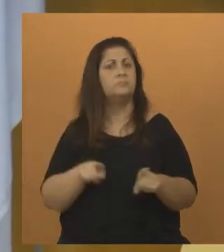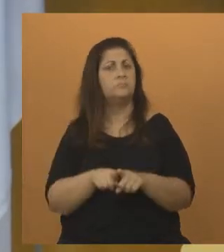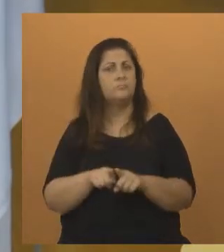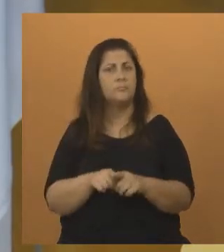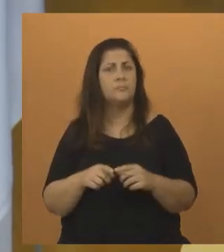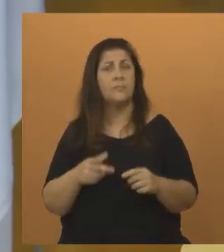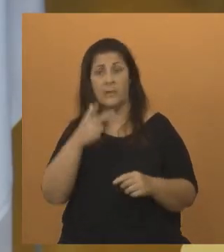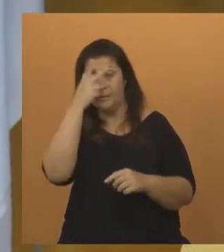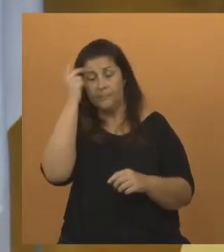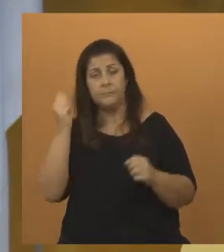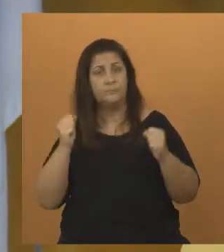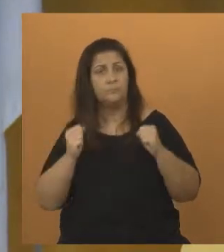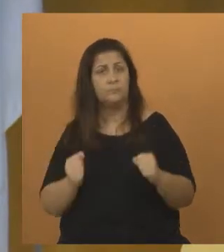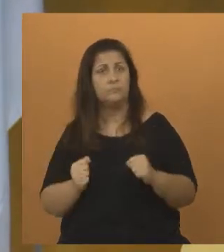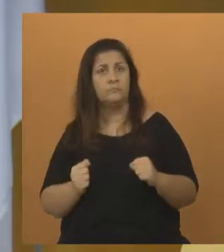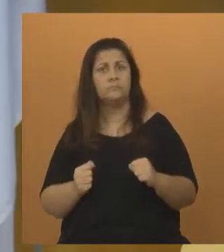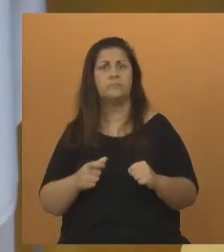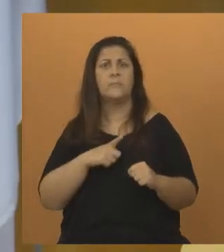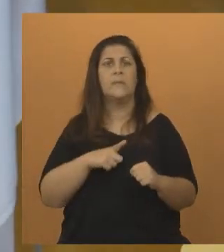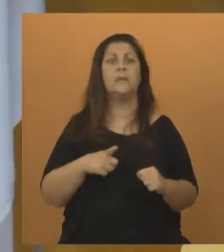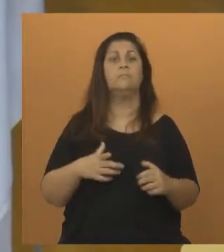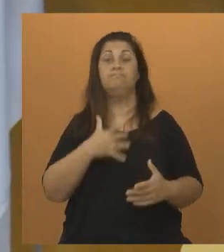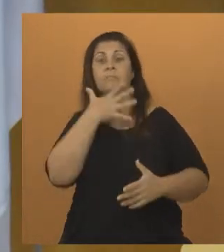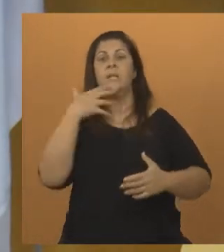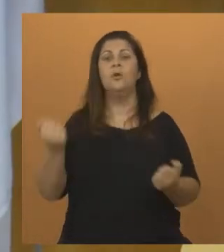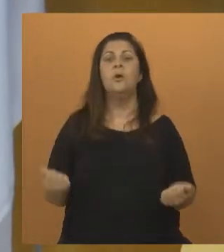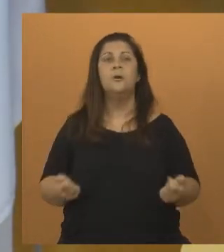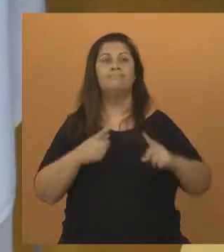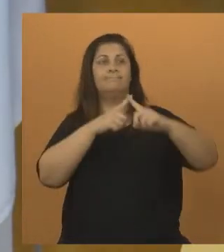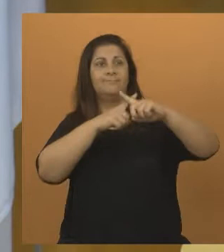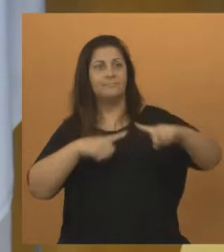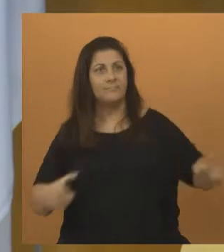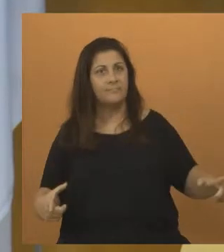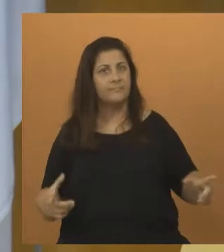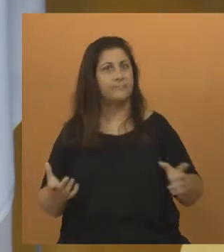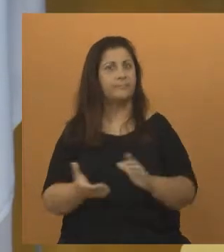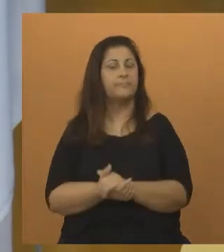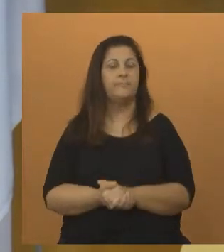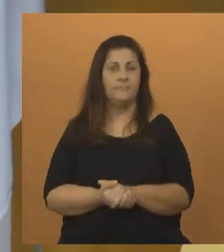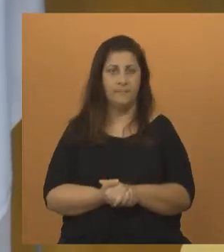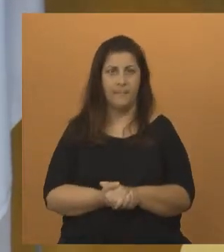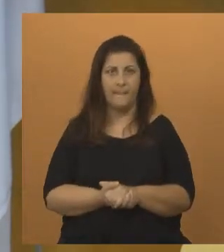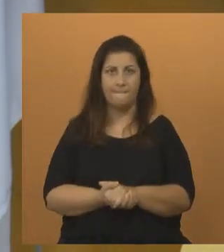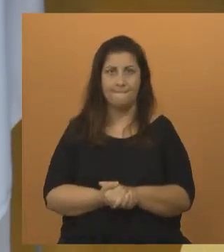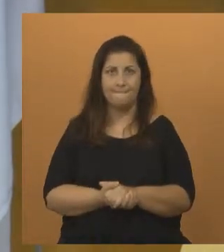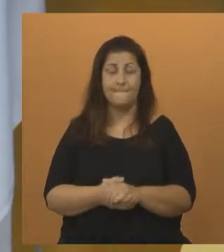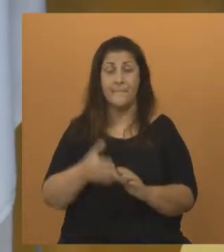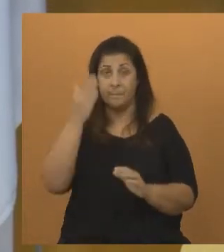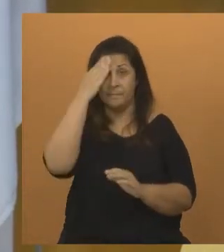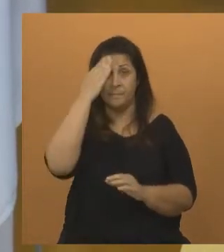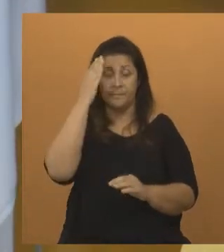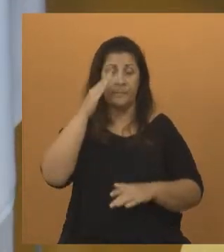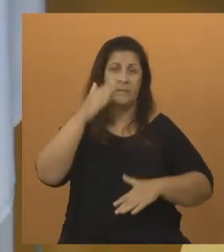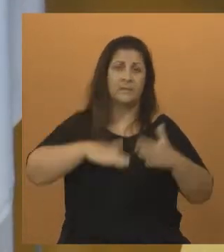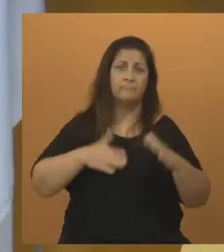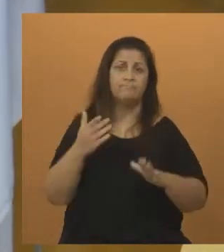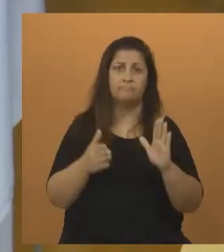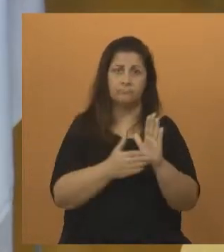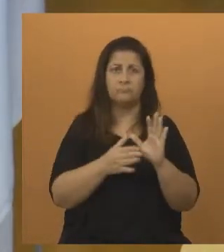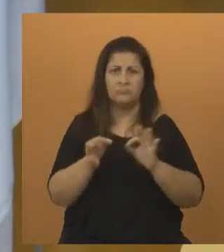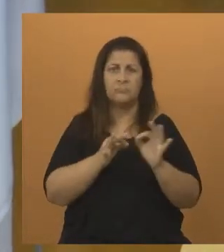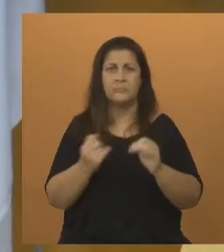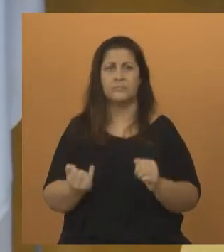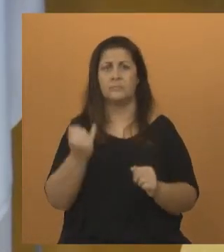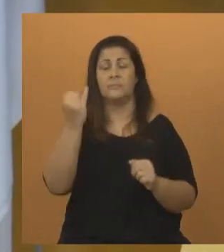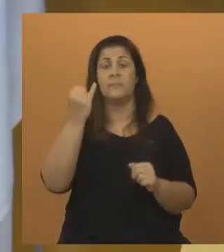atletas podem ter aí condições melhores de estar disputando um campeonato. Eu sei que muitas vezes o projeto é